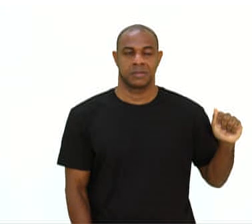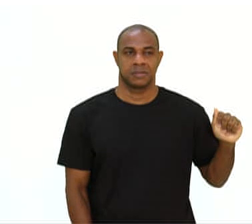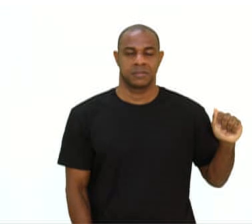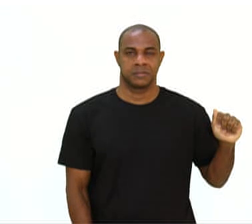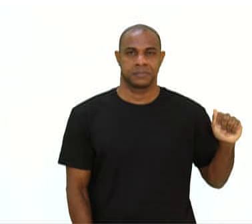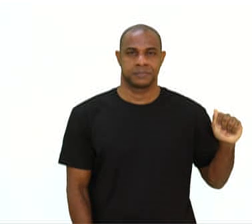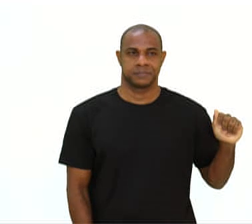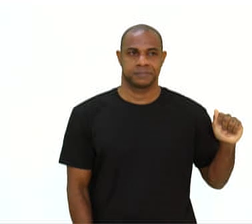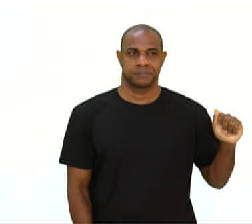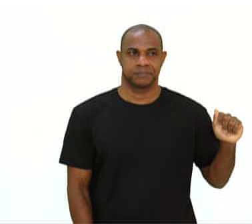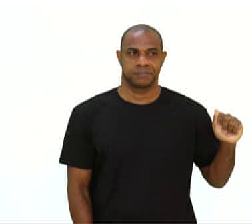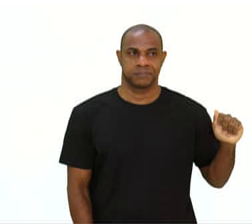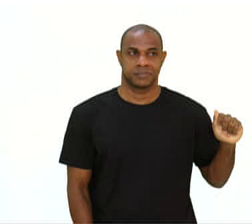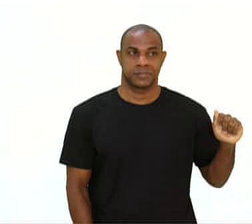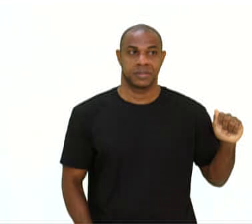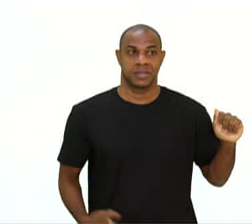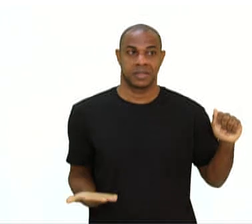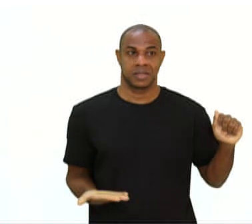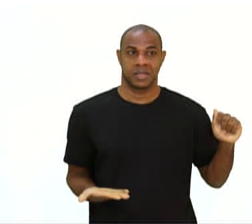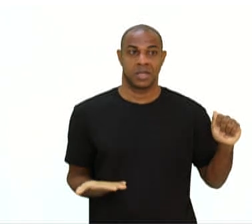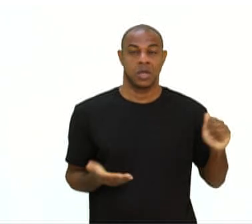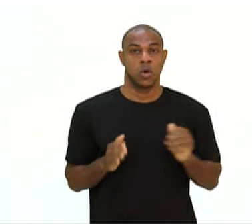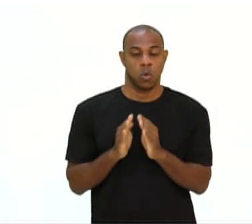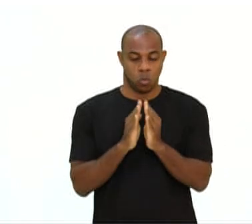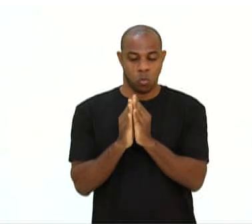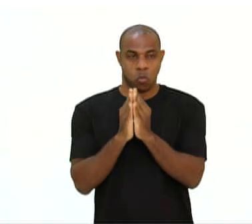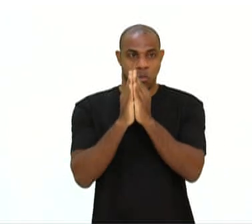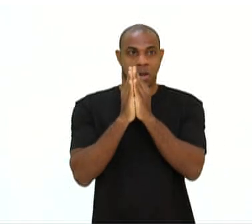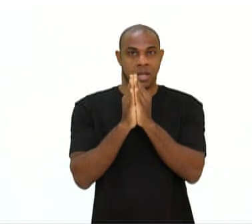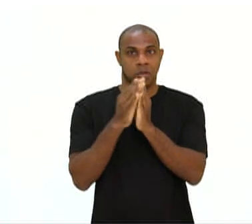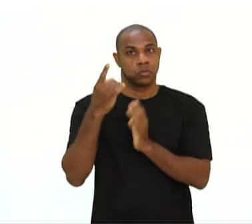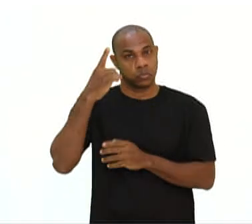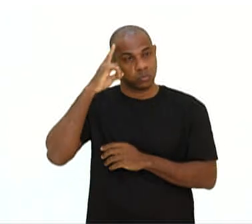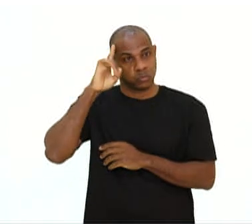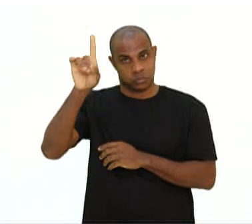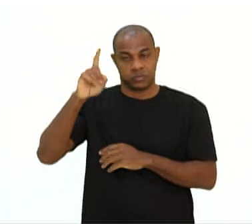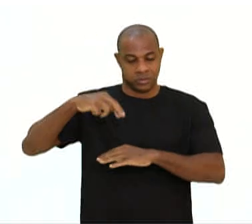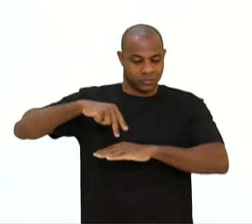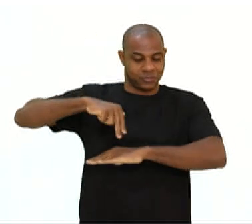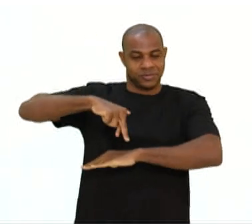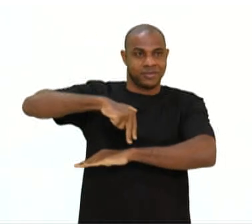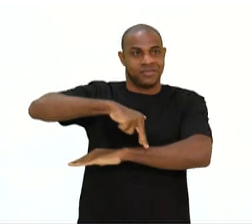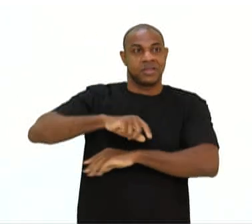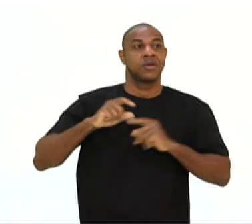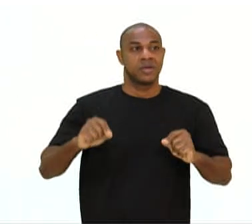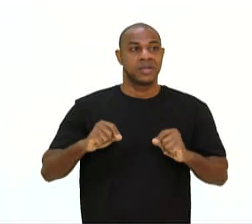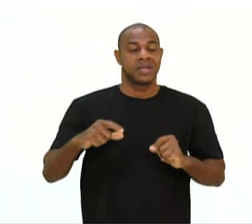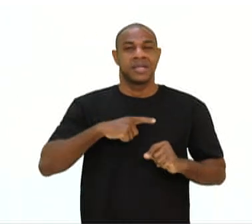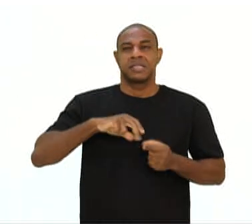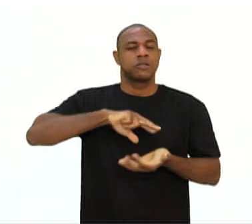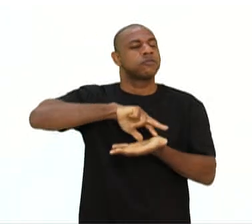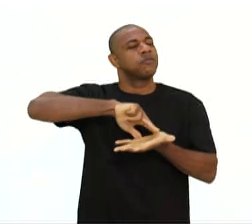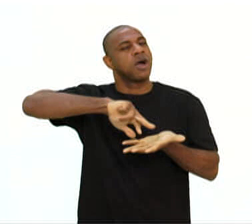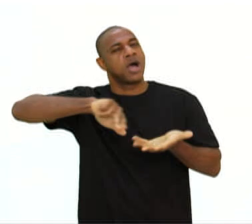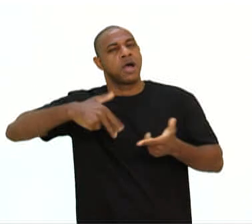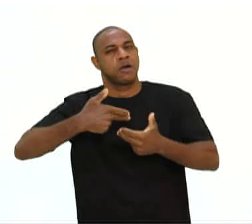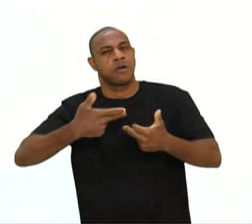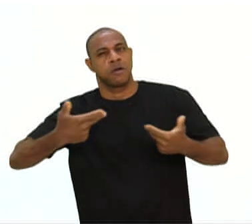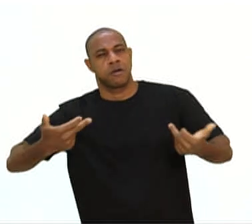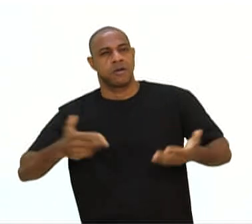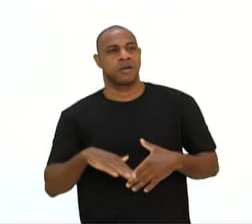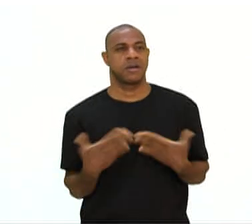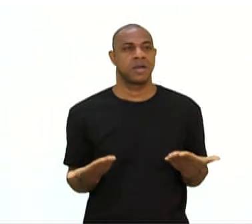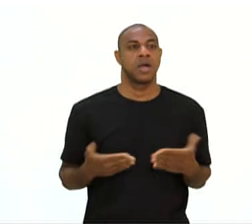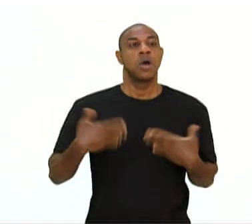have several varieties. Então, os balões na parada do Dia de Ação de Graças têm diversas variedades.